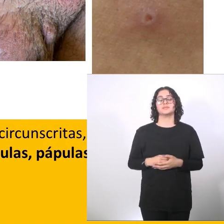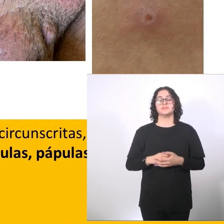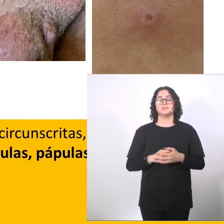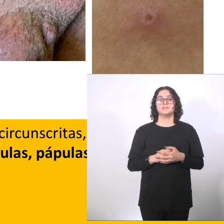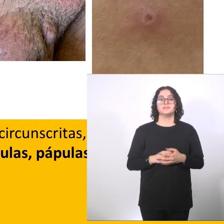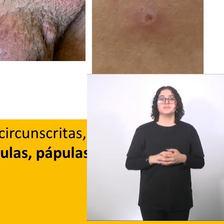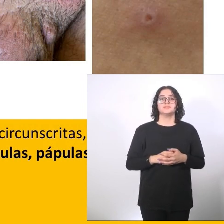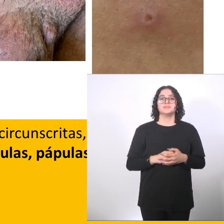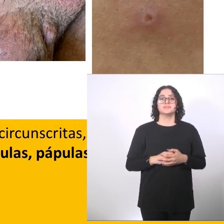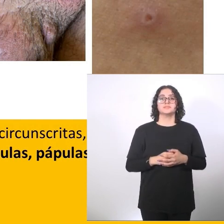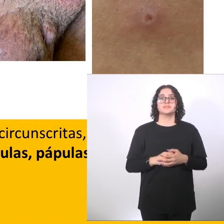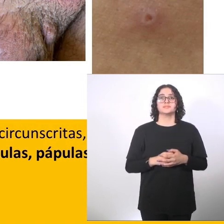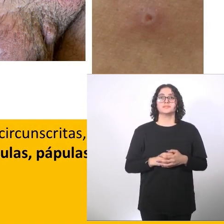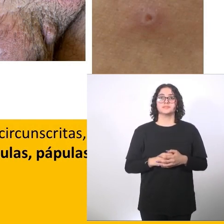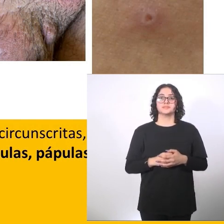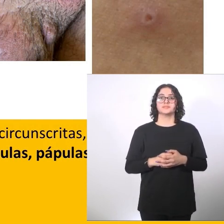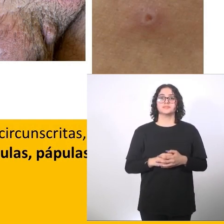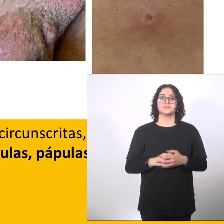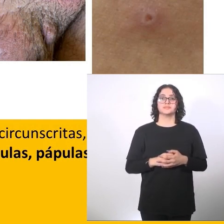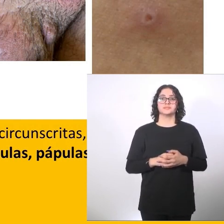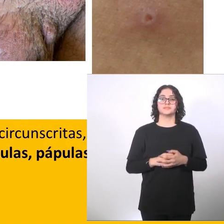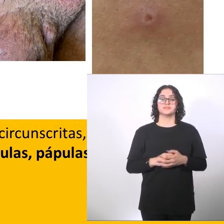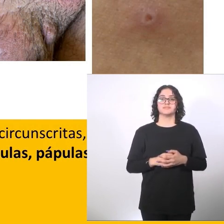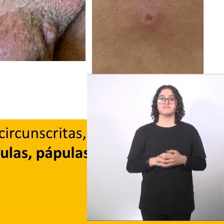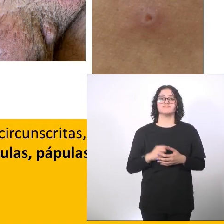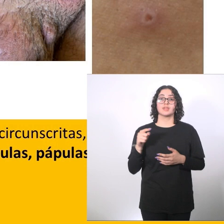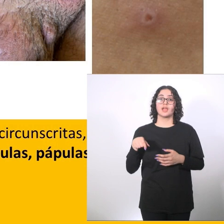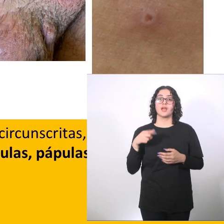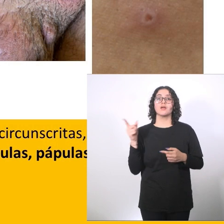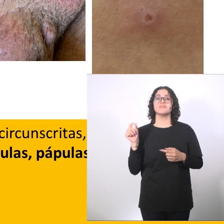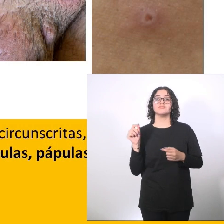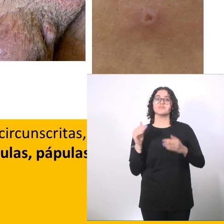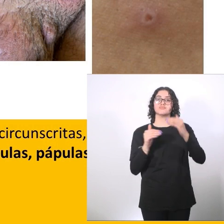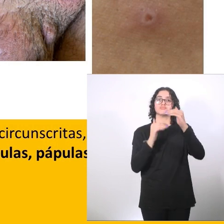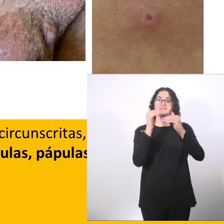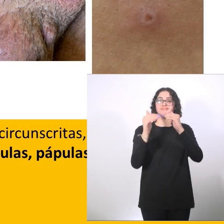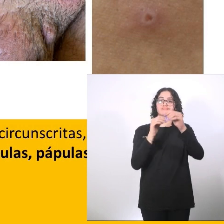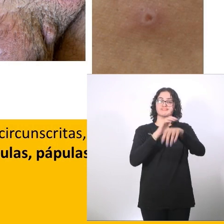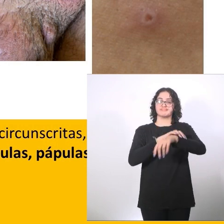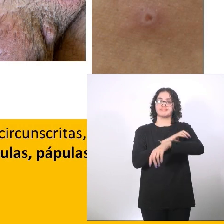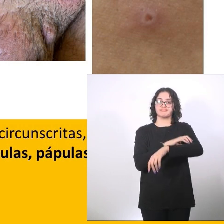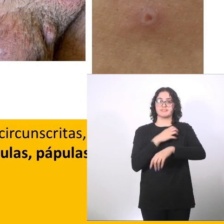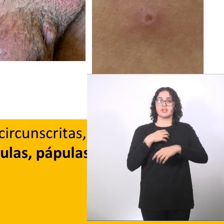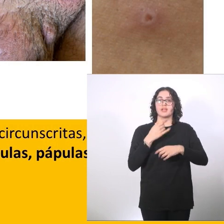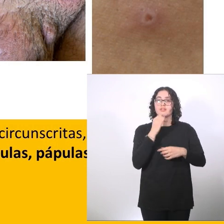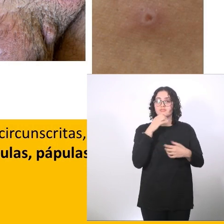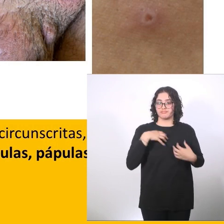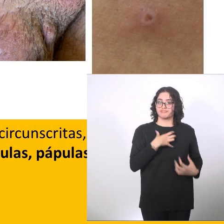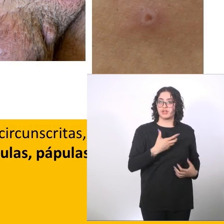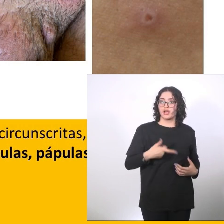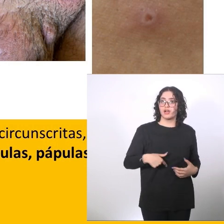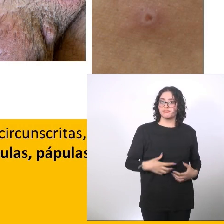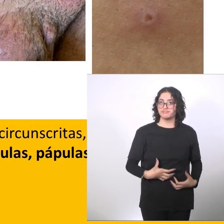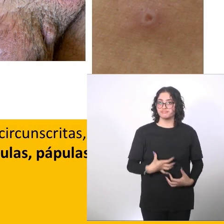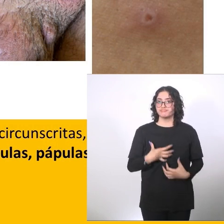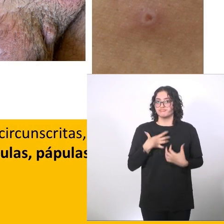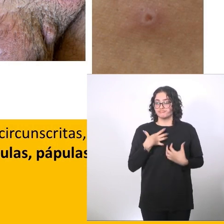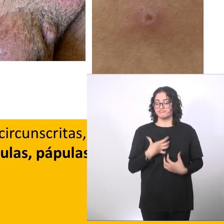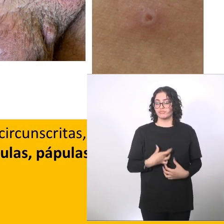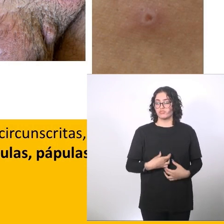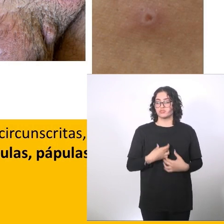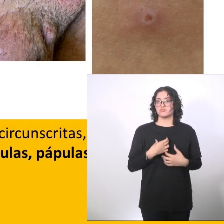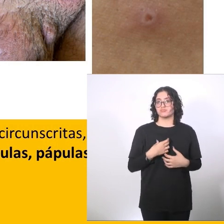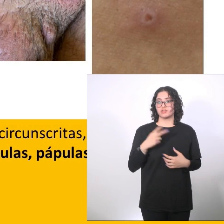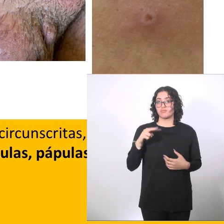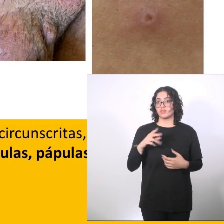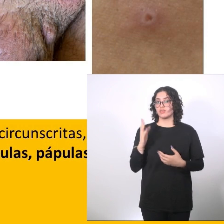Então, aqui são a evolução, né, das lesões. Então, a vesícula precoce, no